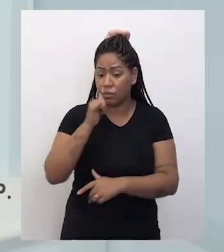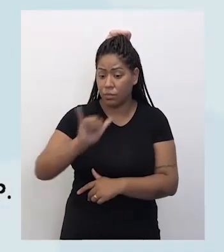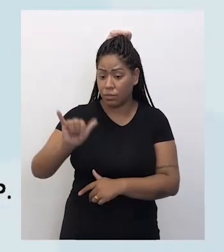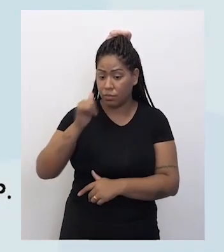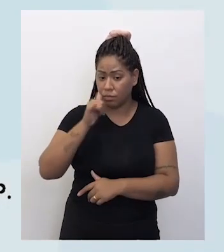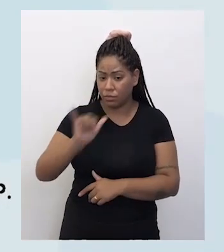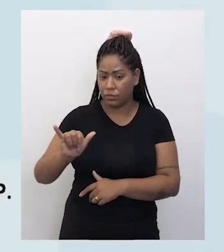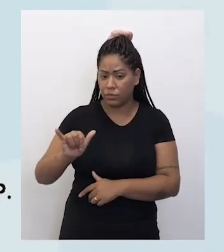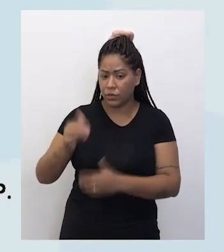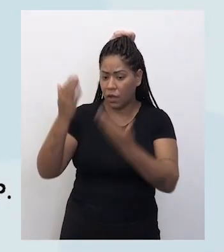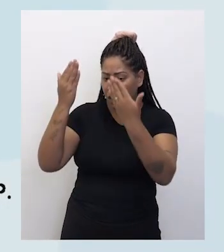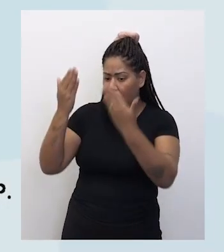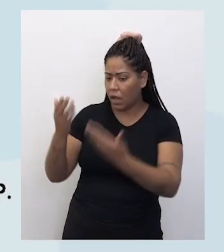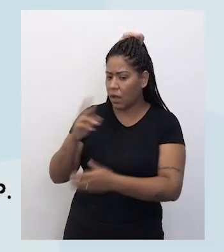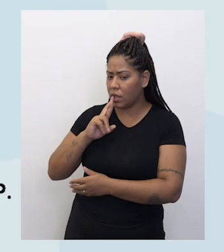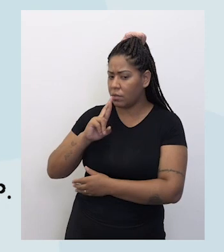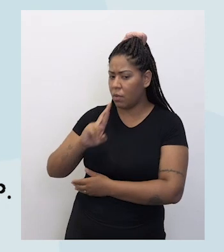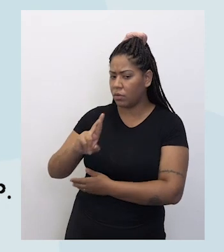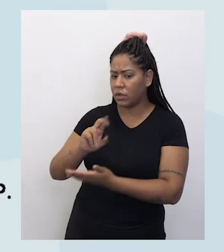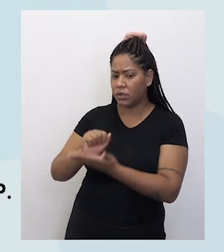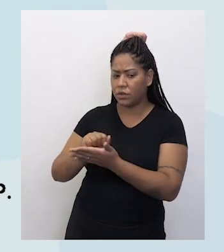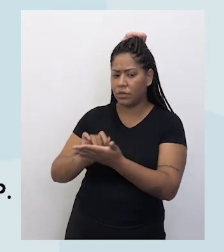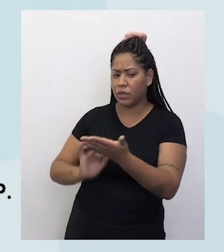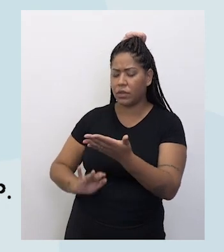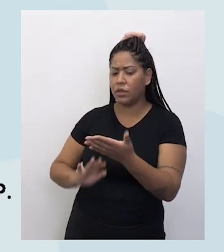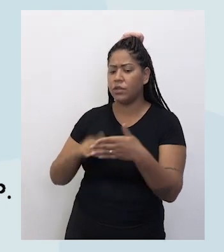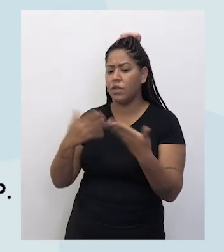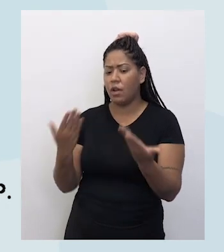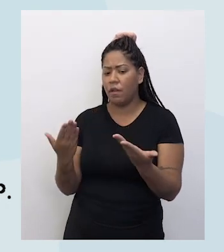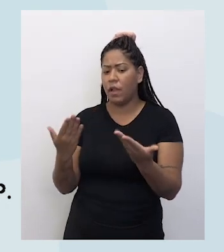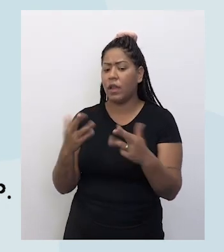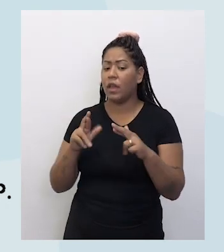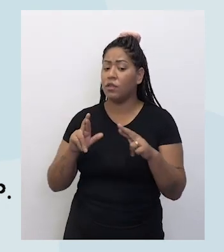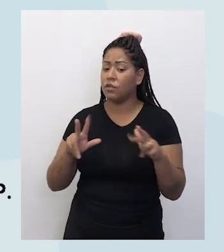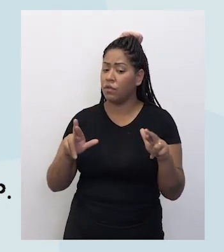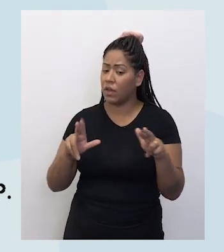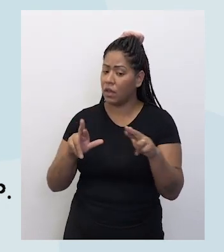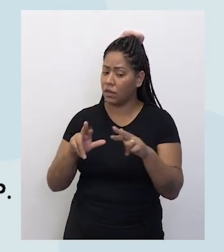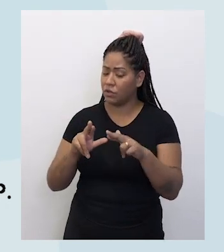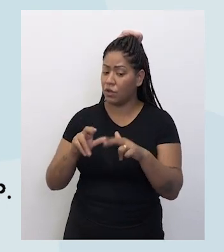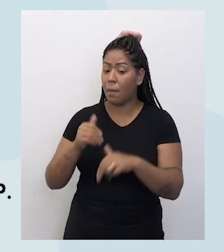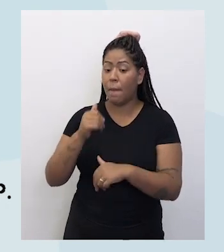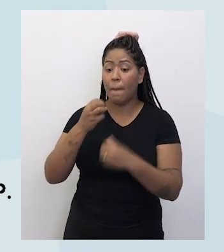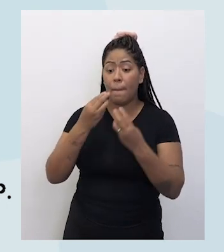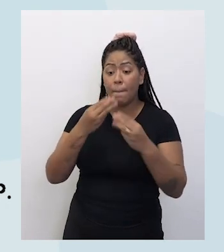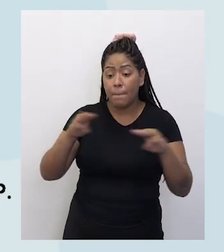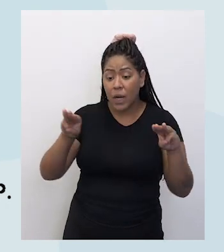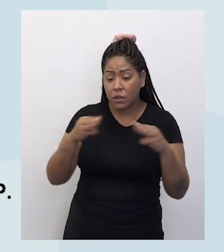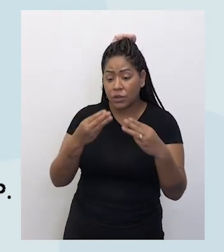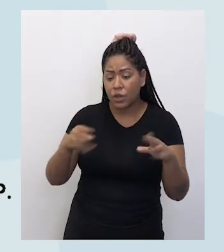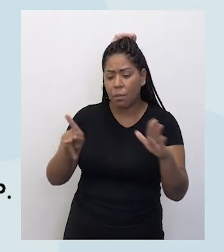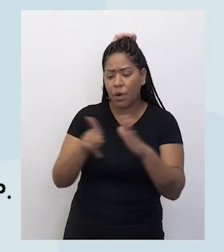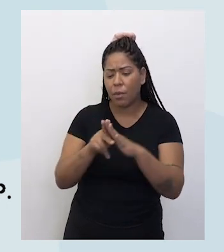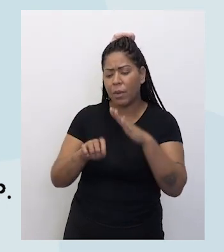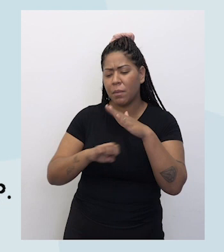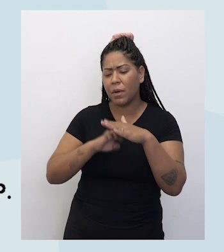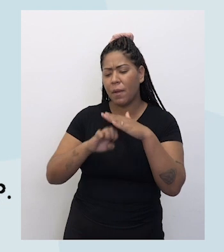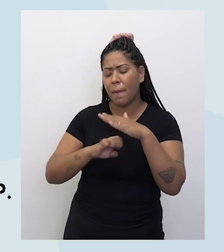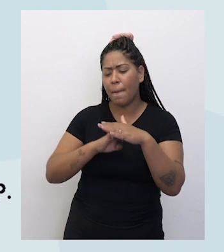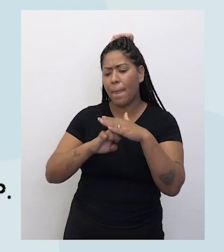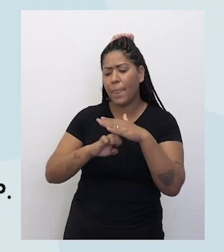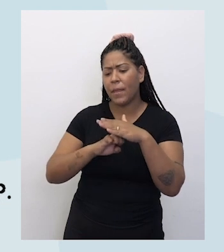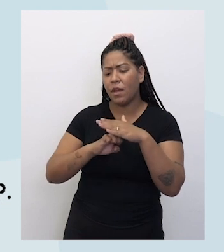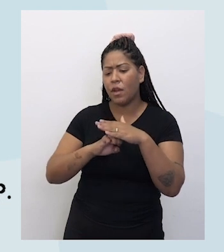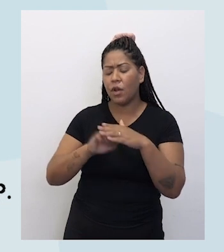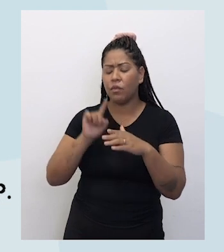chat. Já que falamos que tem marketing, está associado a uma empresa vender uma ideia ou um produto, você costuma ser